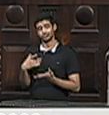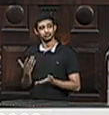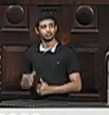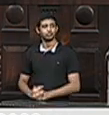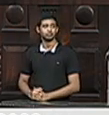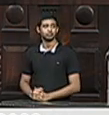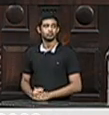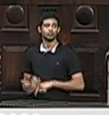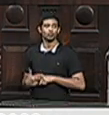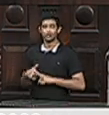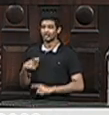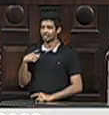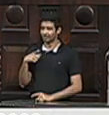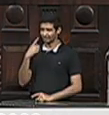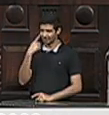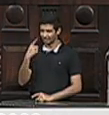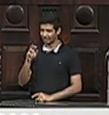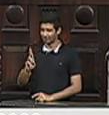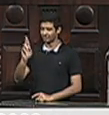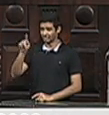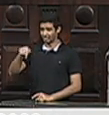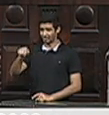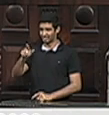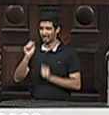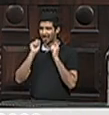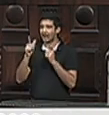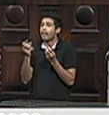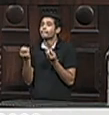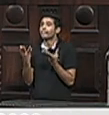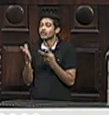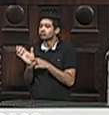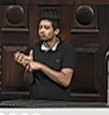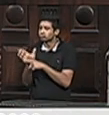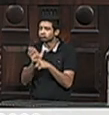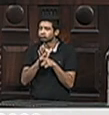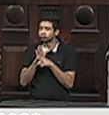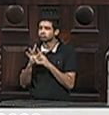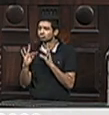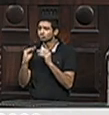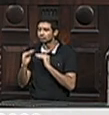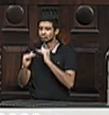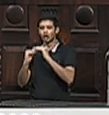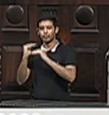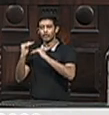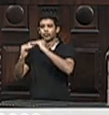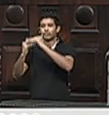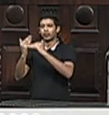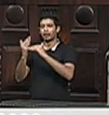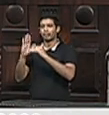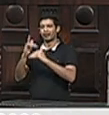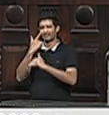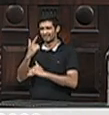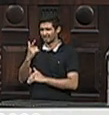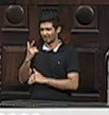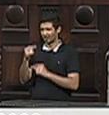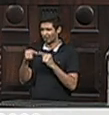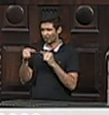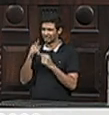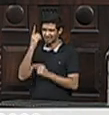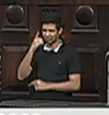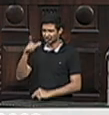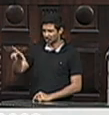presidente, que a Assembleia Legislativa, que em última instância vota e aprova, deputada Lucinha, o mínimo regional, deva sim